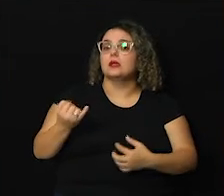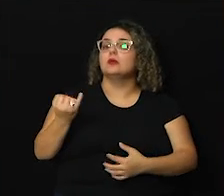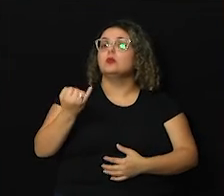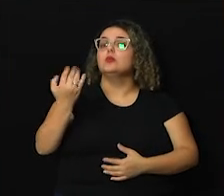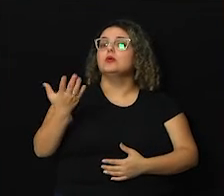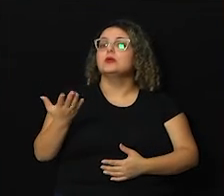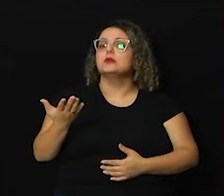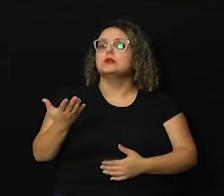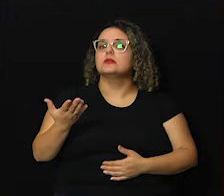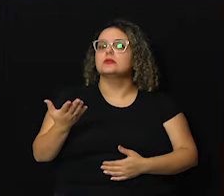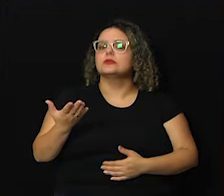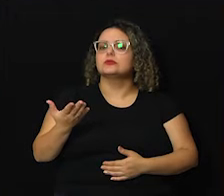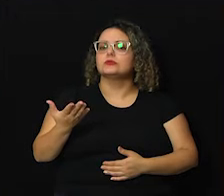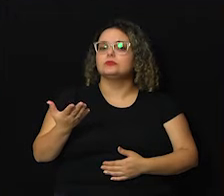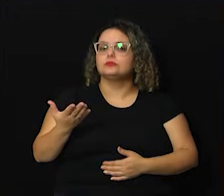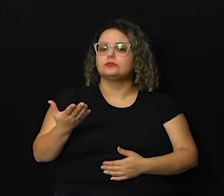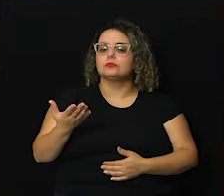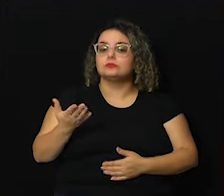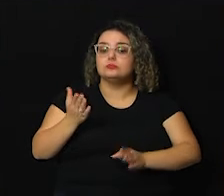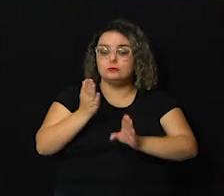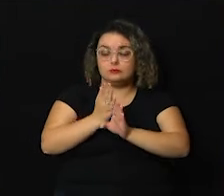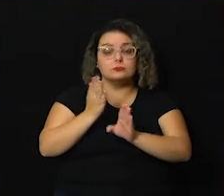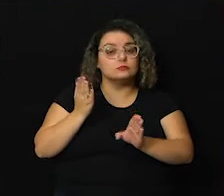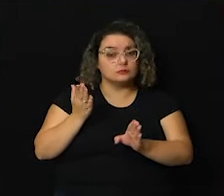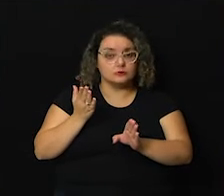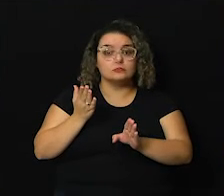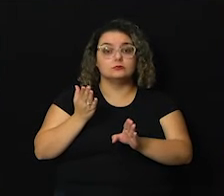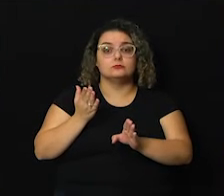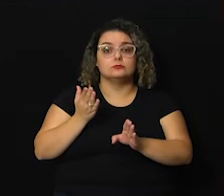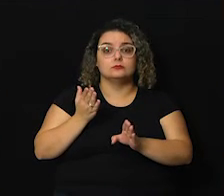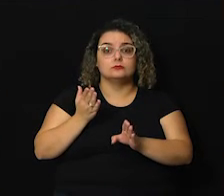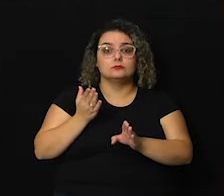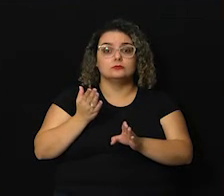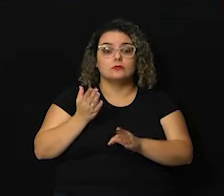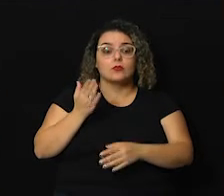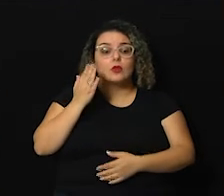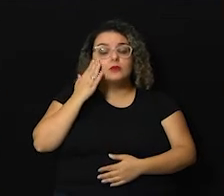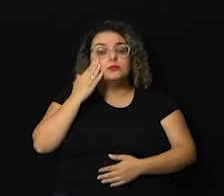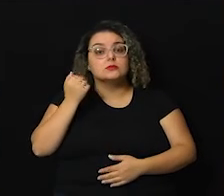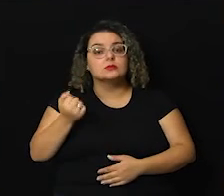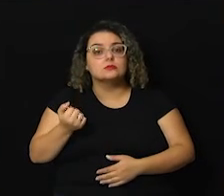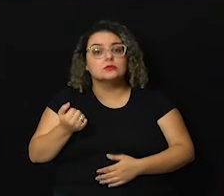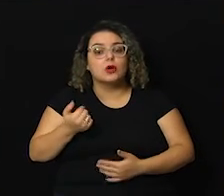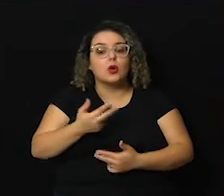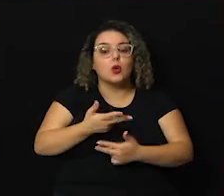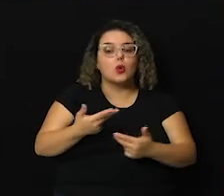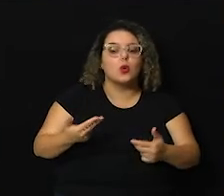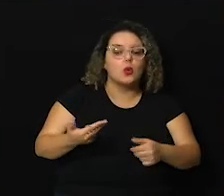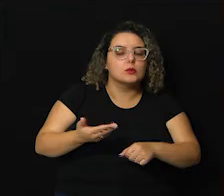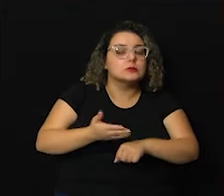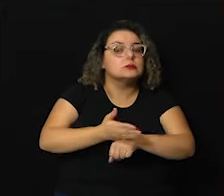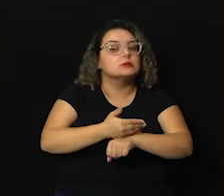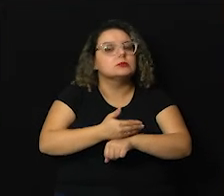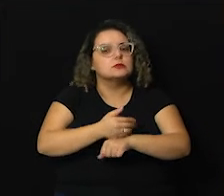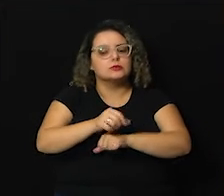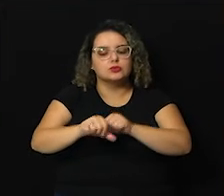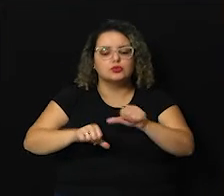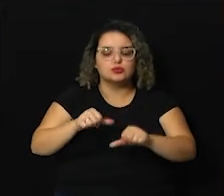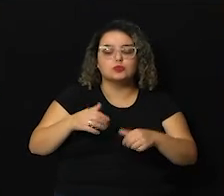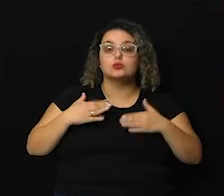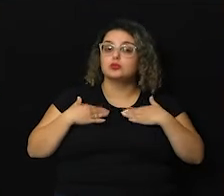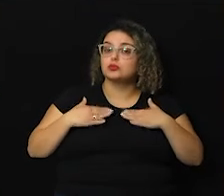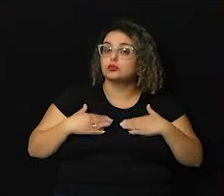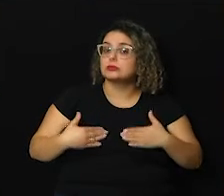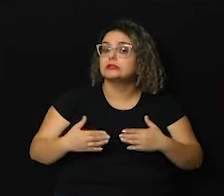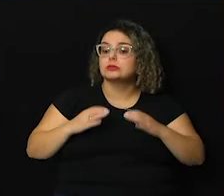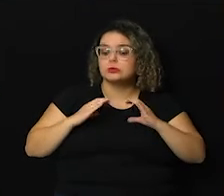fundamental para que você possa encontrar ou flagrar situações precoces de mudança no seu